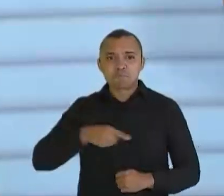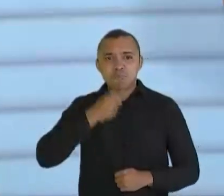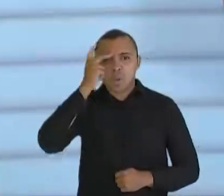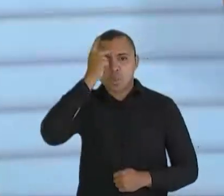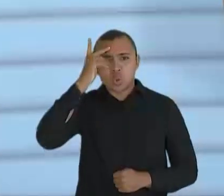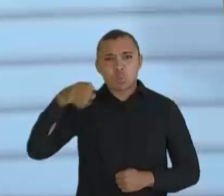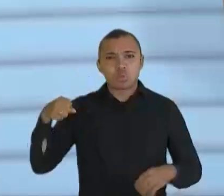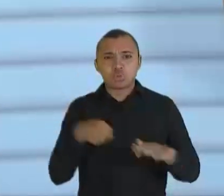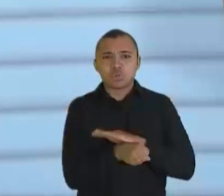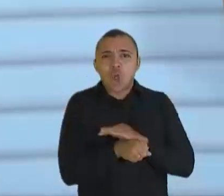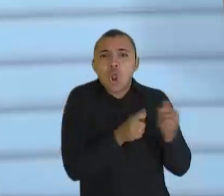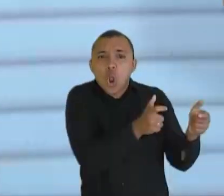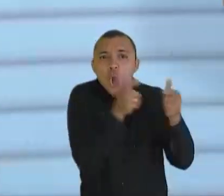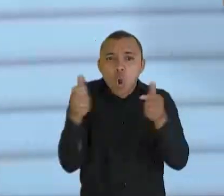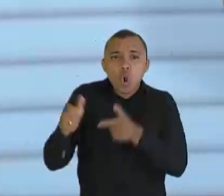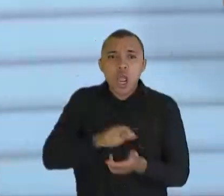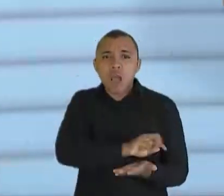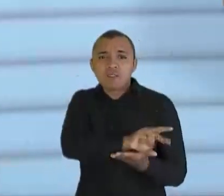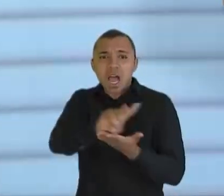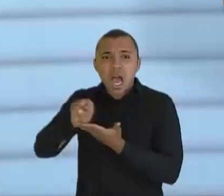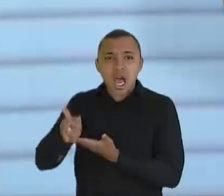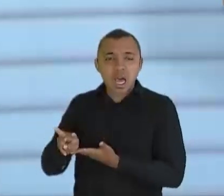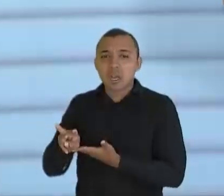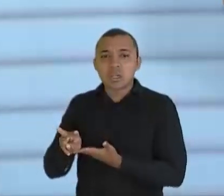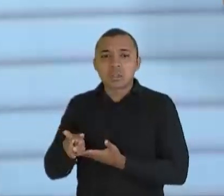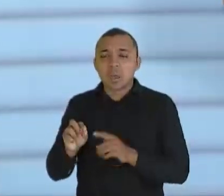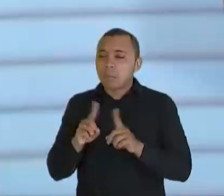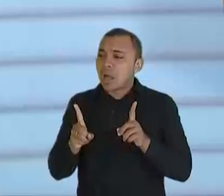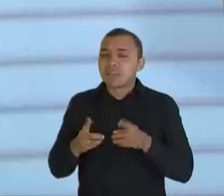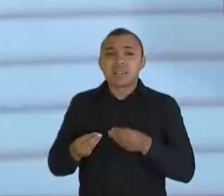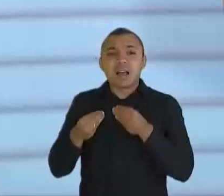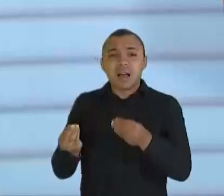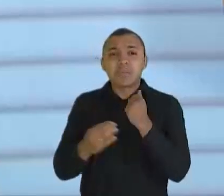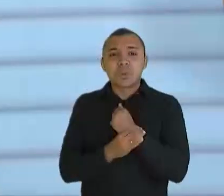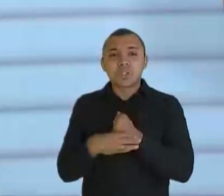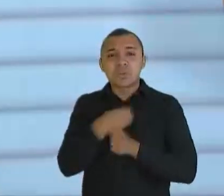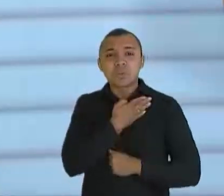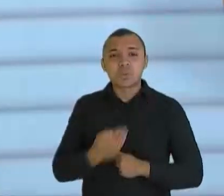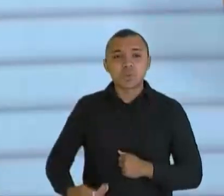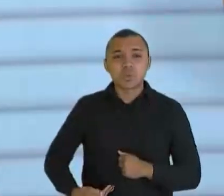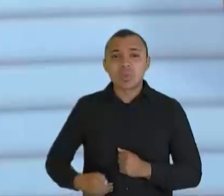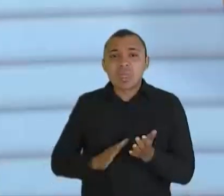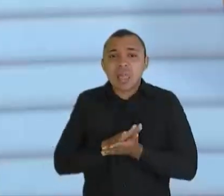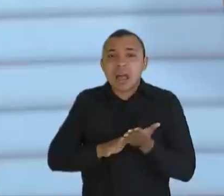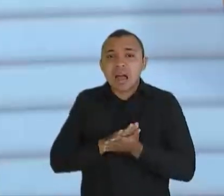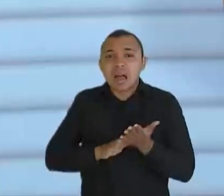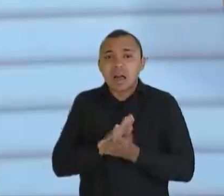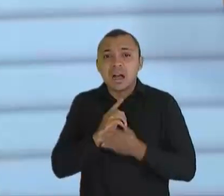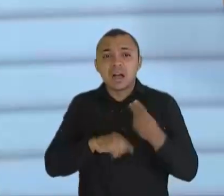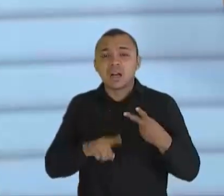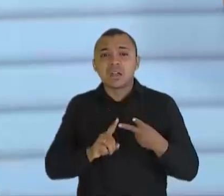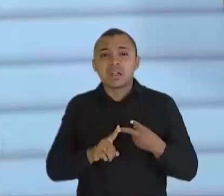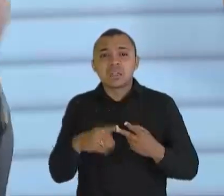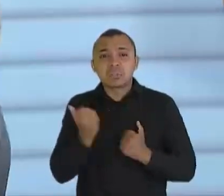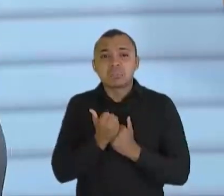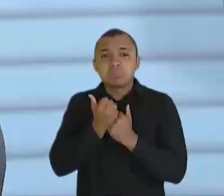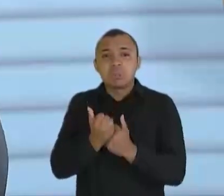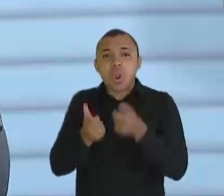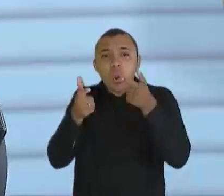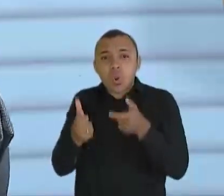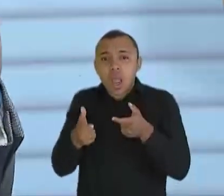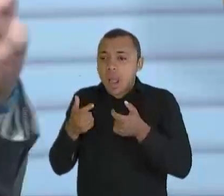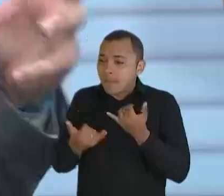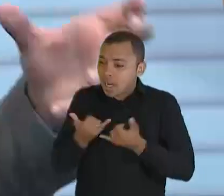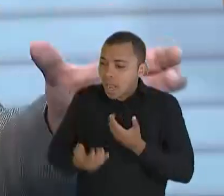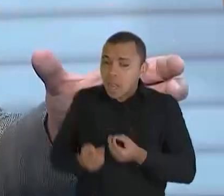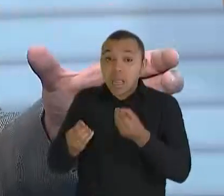territórios diferentes, você não equipa com nenhuma proteção social, nenhum equipamento público, na prática você está dizendo para